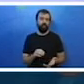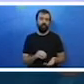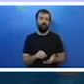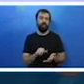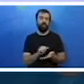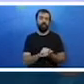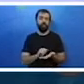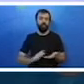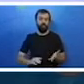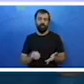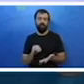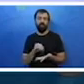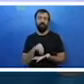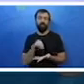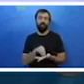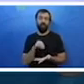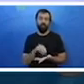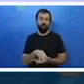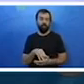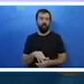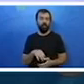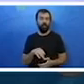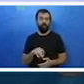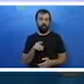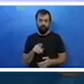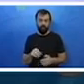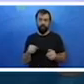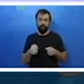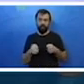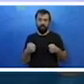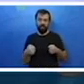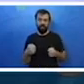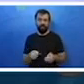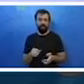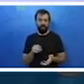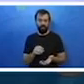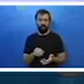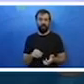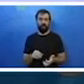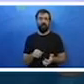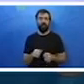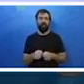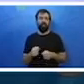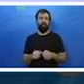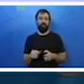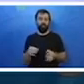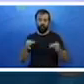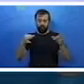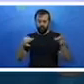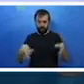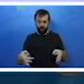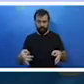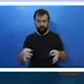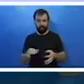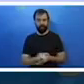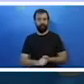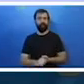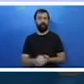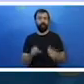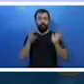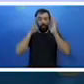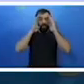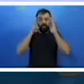a notinha lá na participação cai pela metade, certo? Então, vamos observar com atenção as páginas que tem que enviar para o